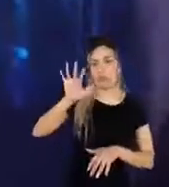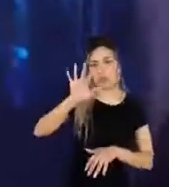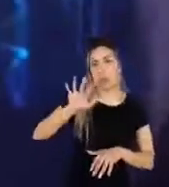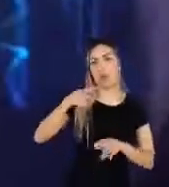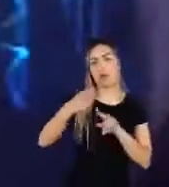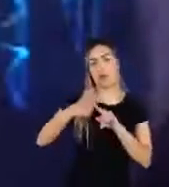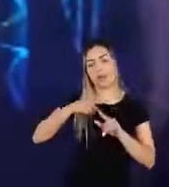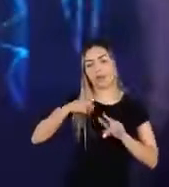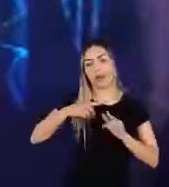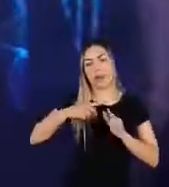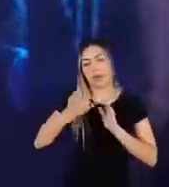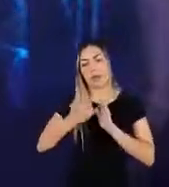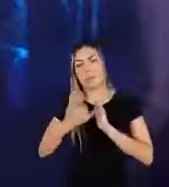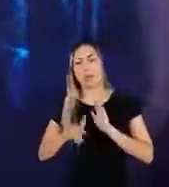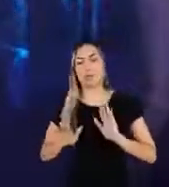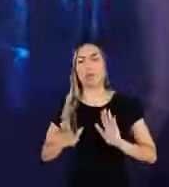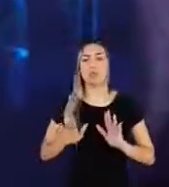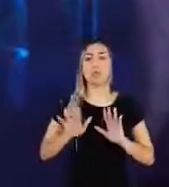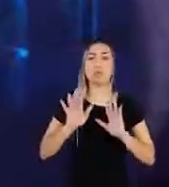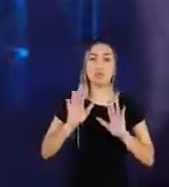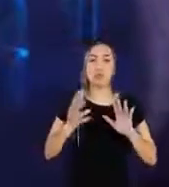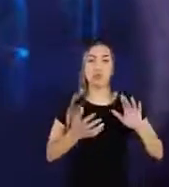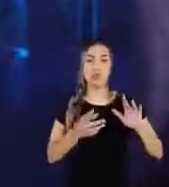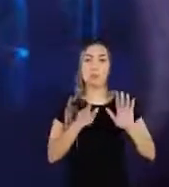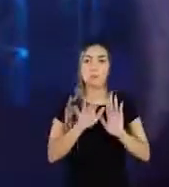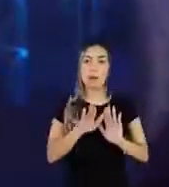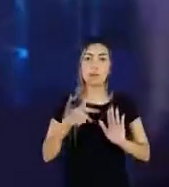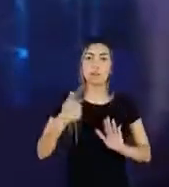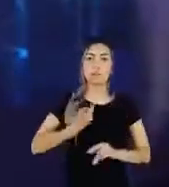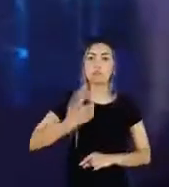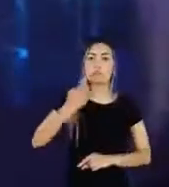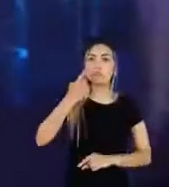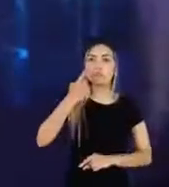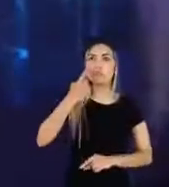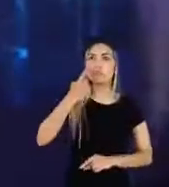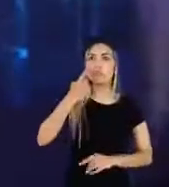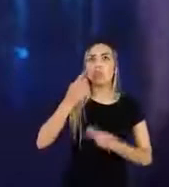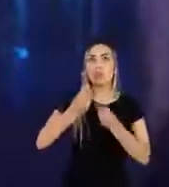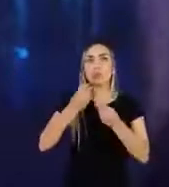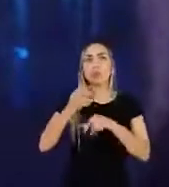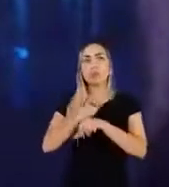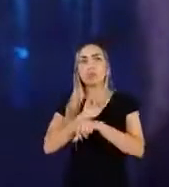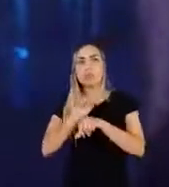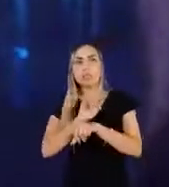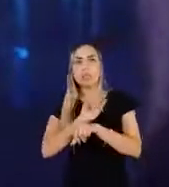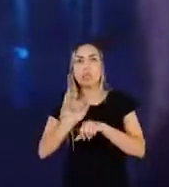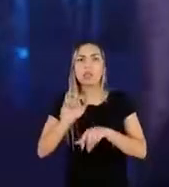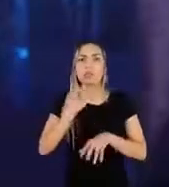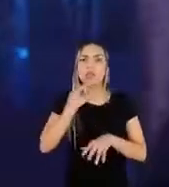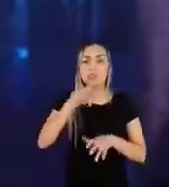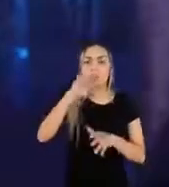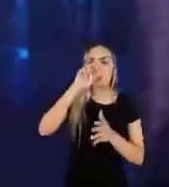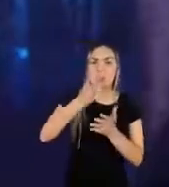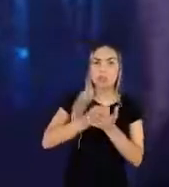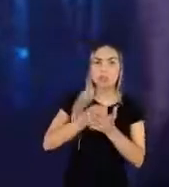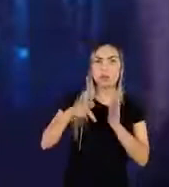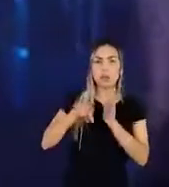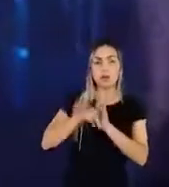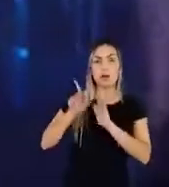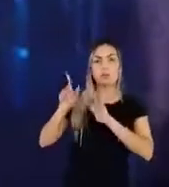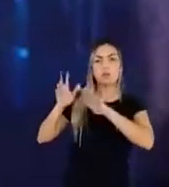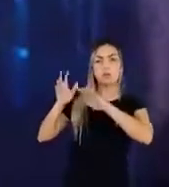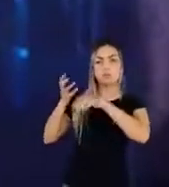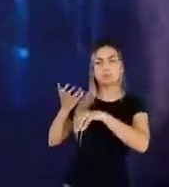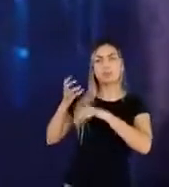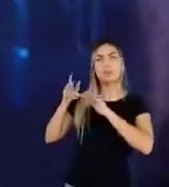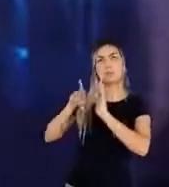imposto, mas que o governo prepare uma medida provisória para a gente, em cima dessa decisão do Supremo com relação ao ICMS